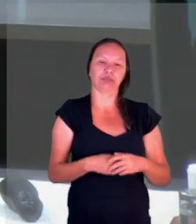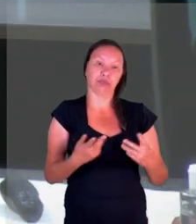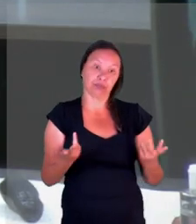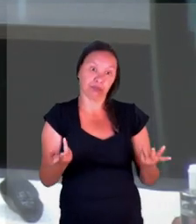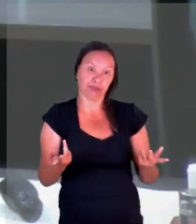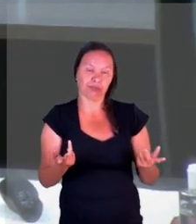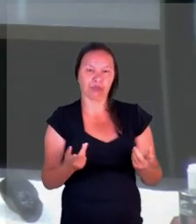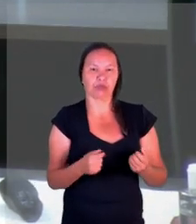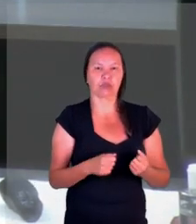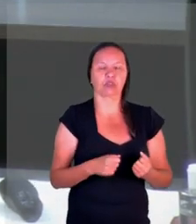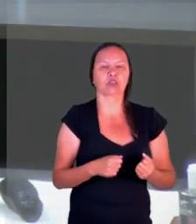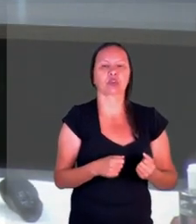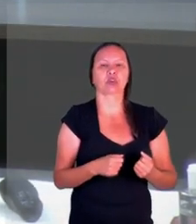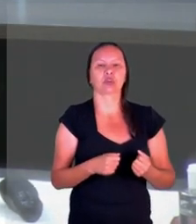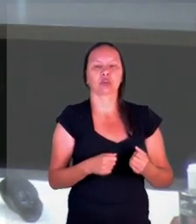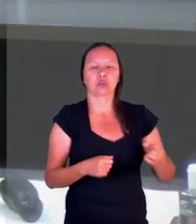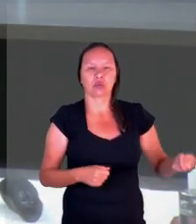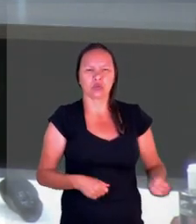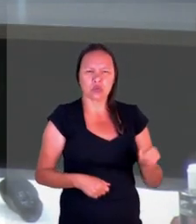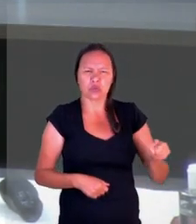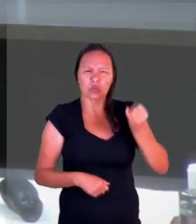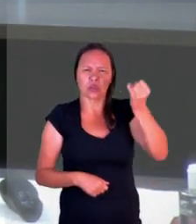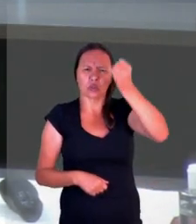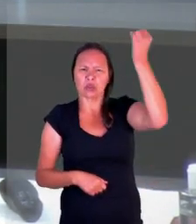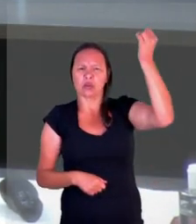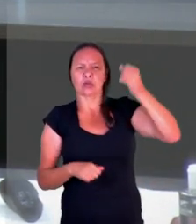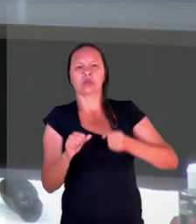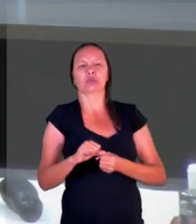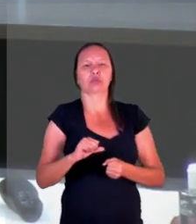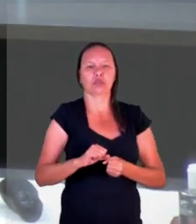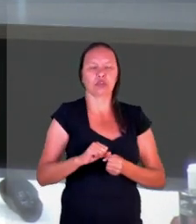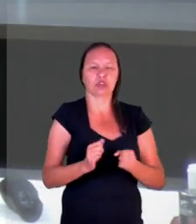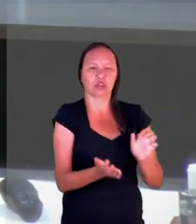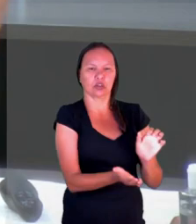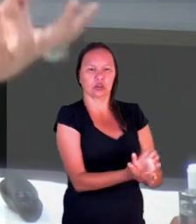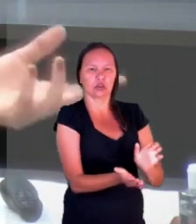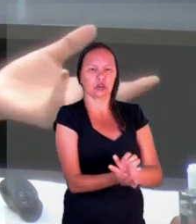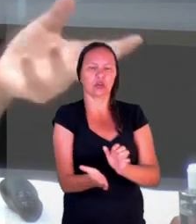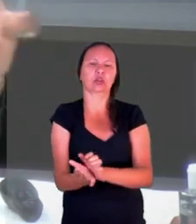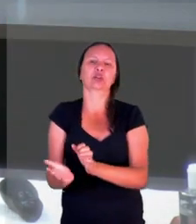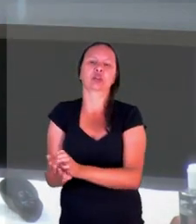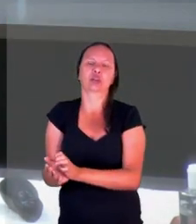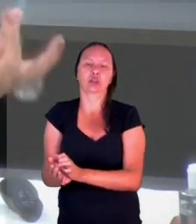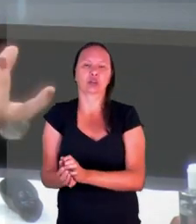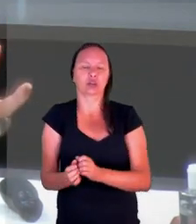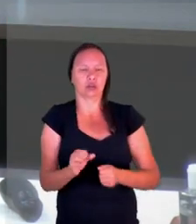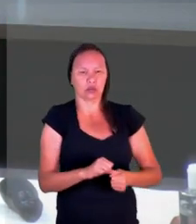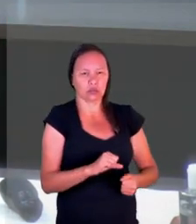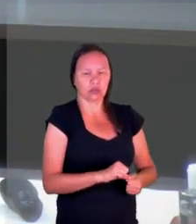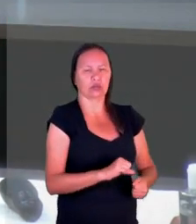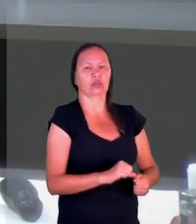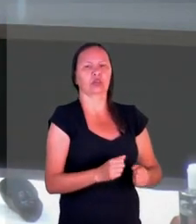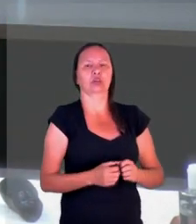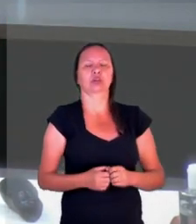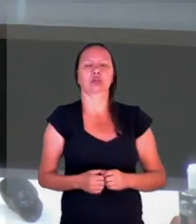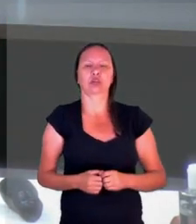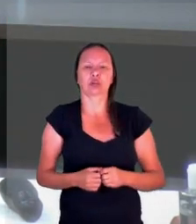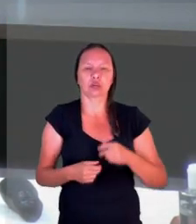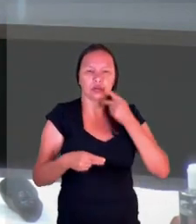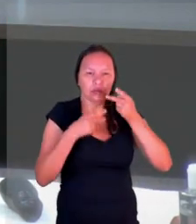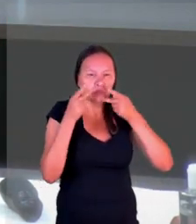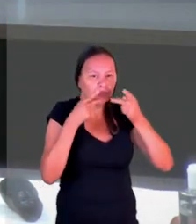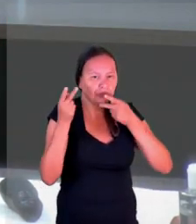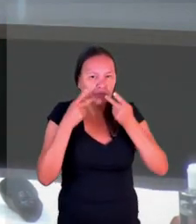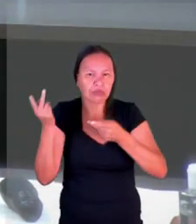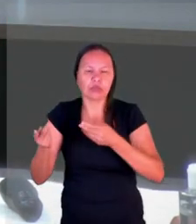ações né Elas são muito importantes de serem realizadas em parceria que a atuação entre eh articul dentre os diferentes